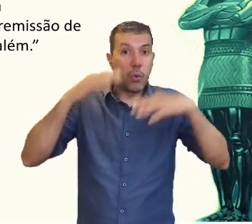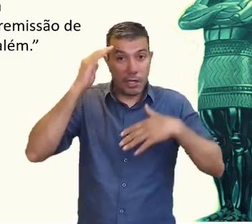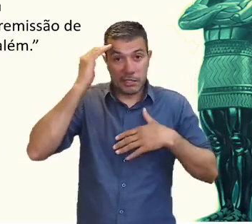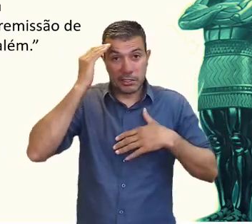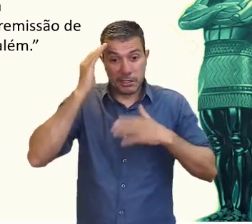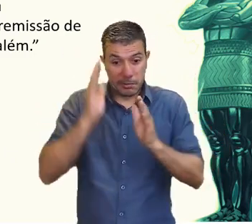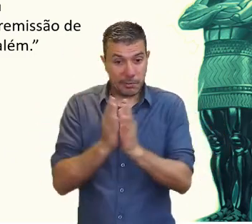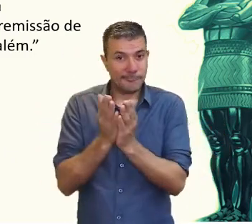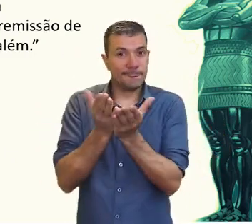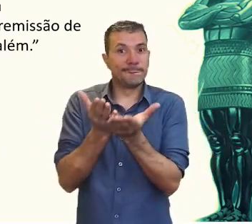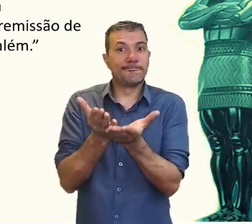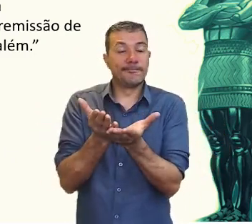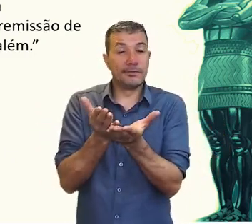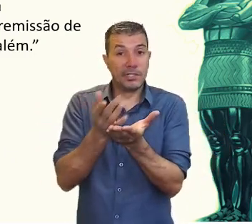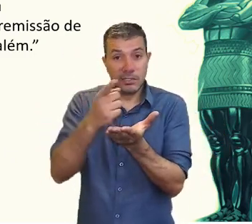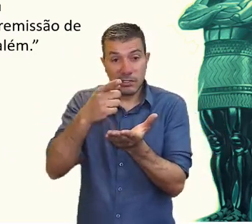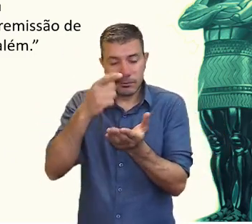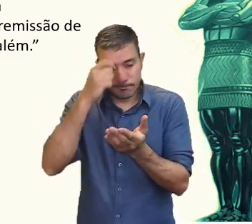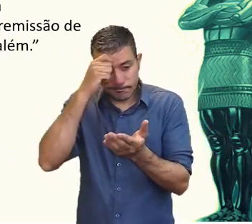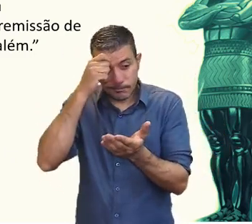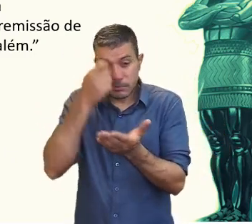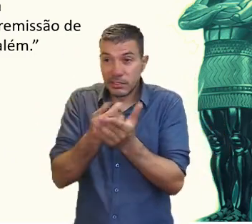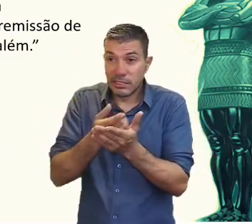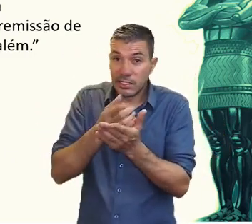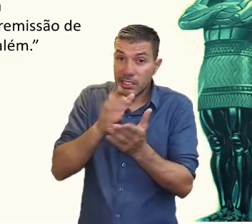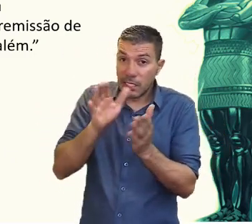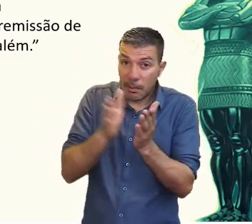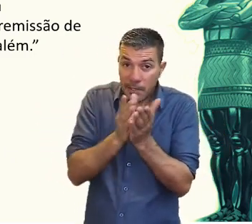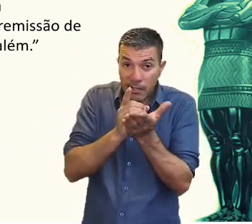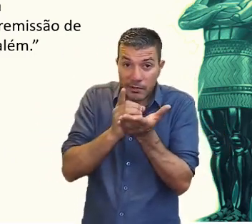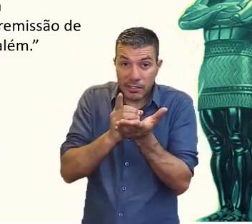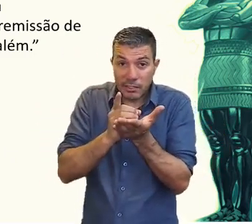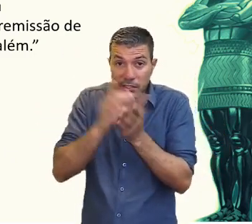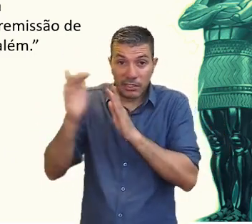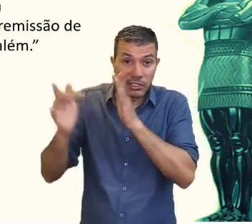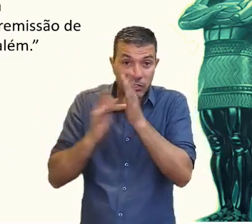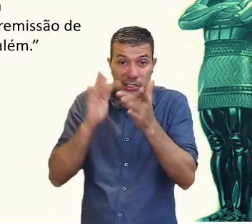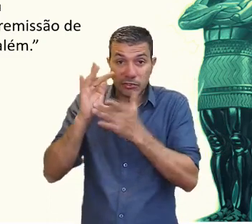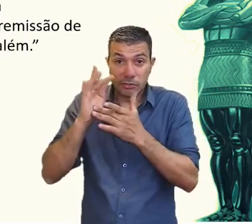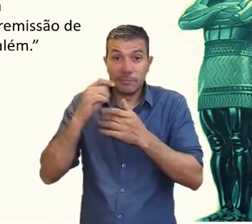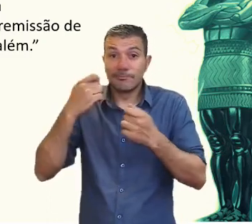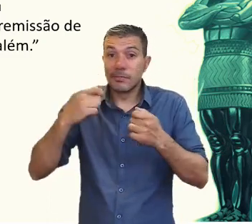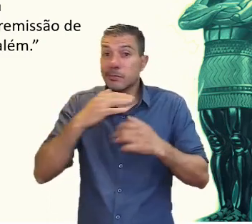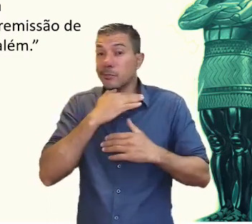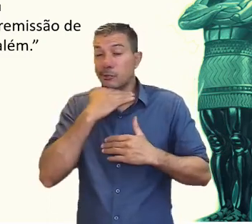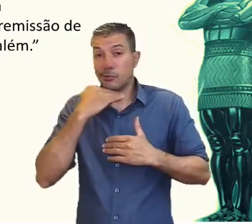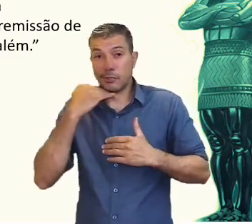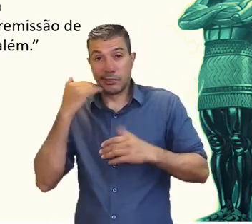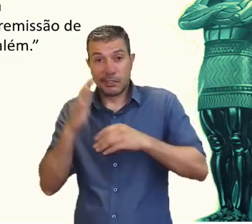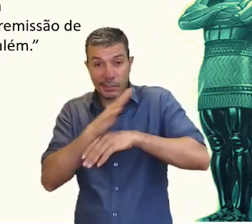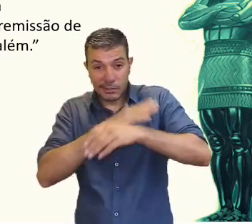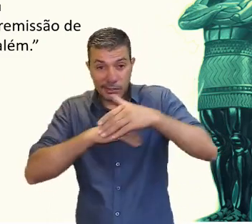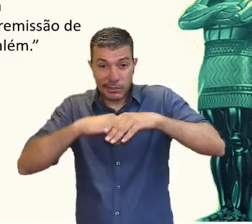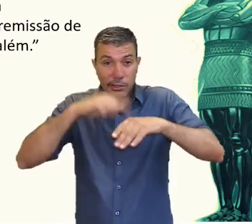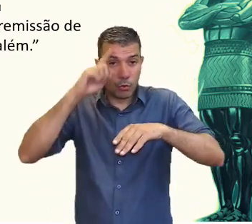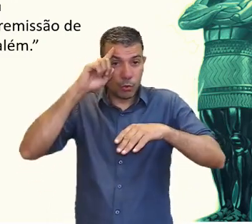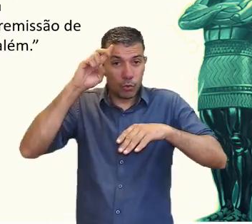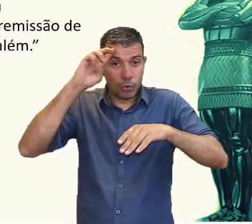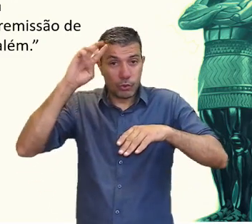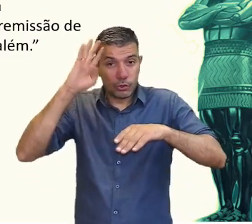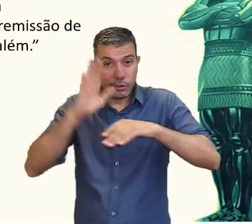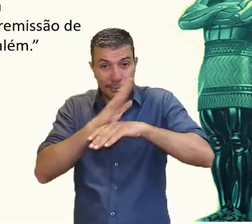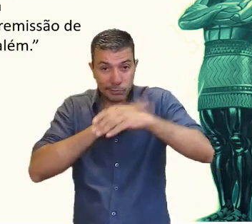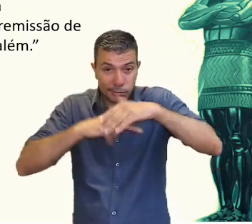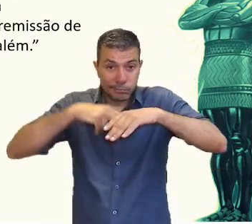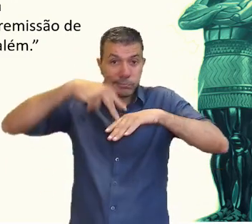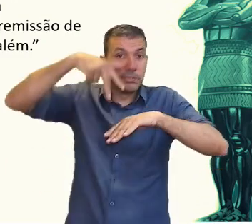as escrituras. E lhes afirmou: está escrito que o Cristo haveria de padecer e ressuscitar dos mortos no